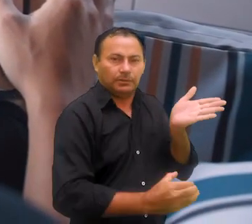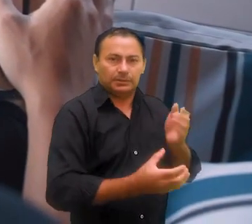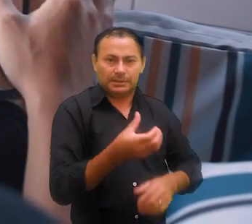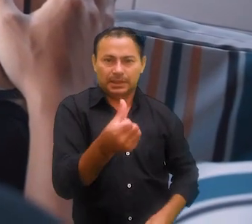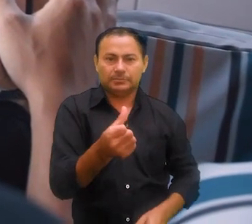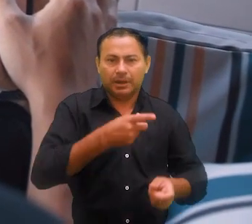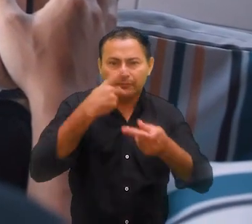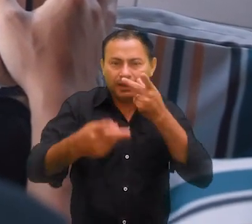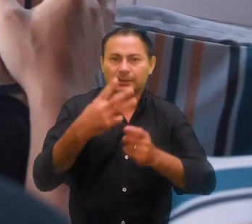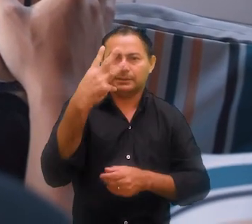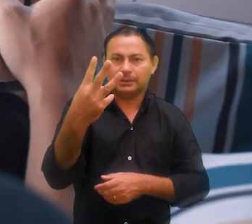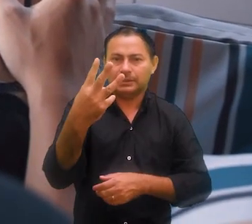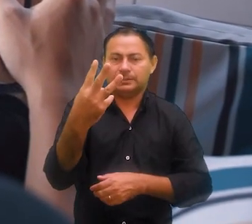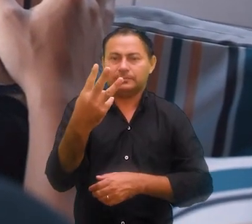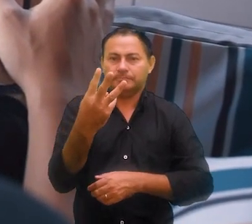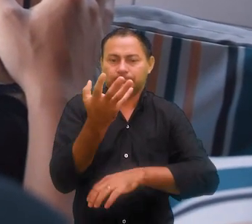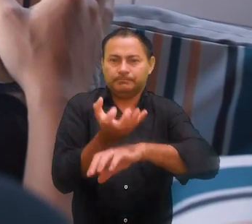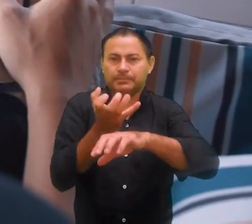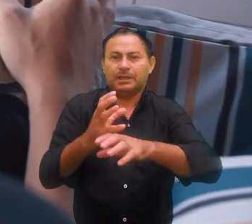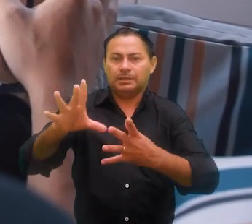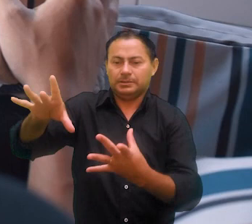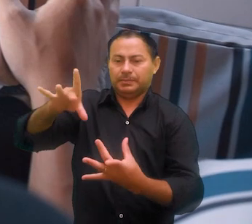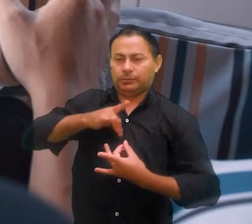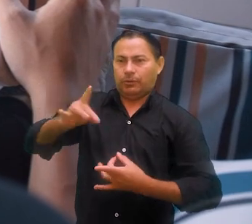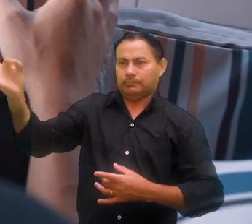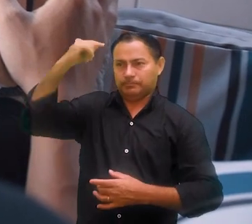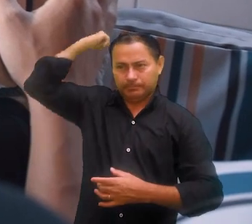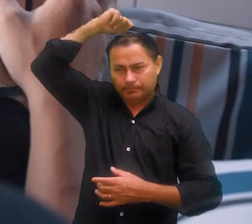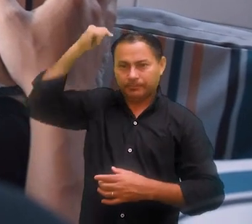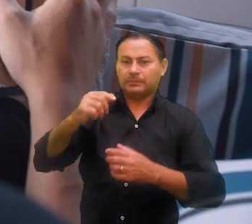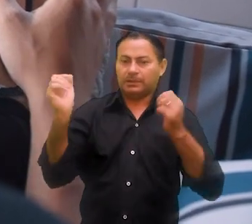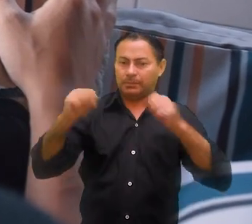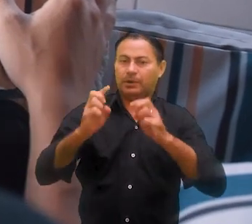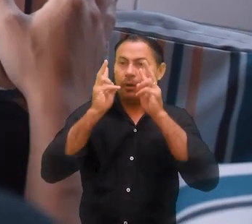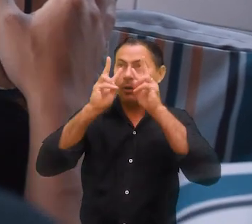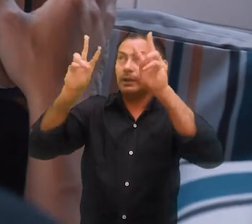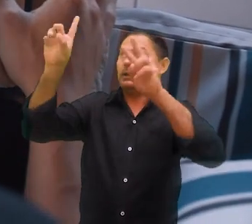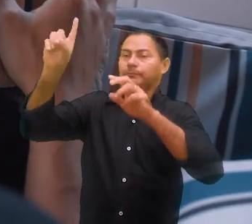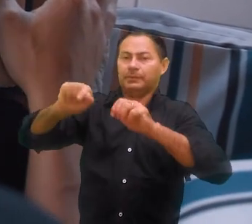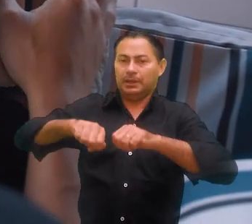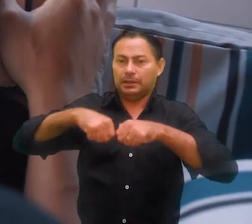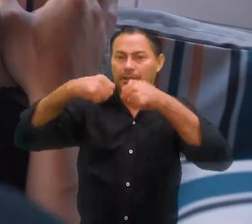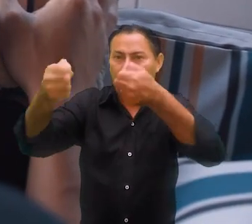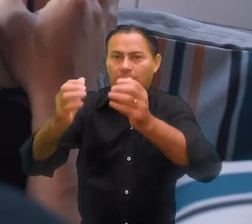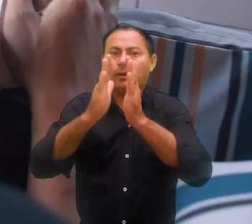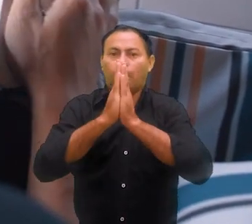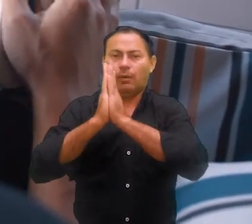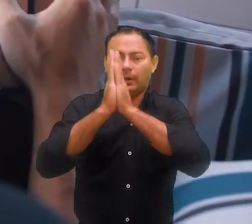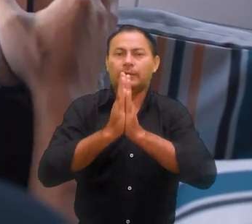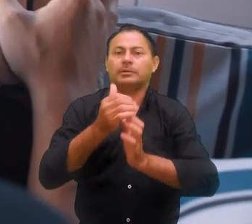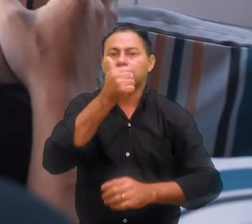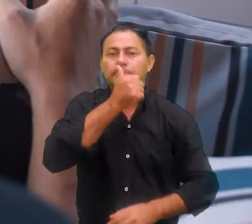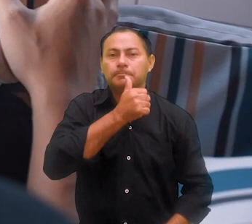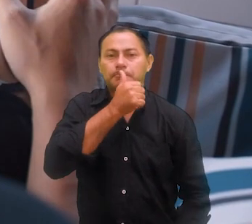do capítulo 6 menciona 3 disciplinas espirituais que nos possibilitam olhar para o alto: dar,